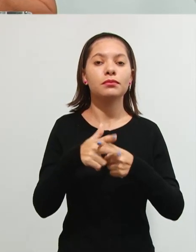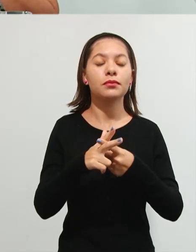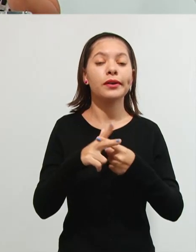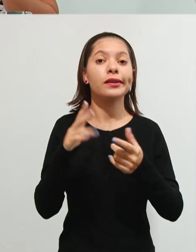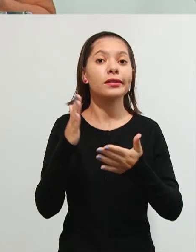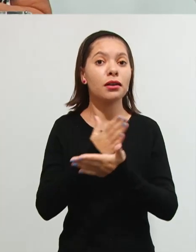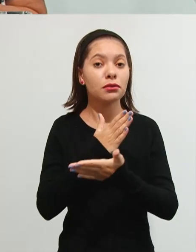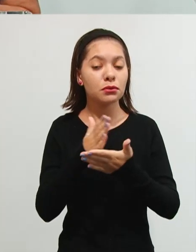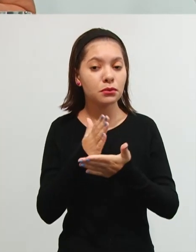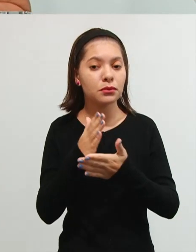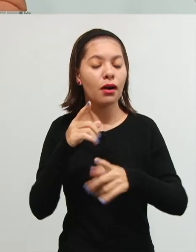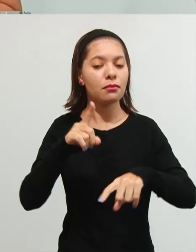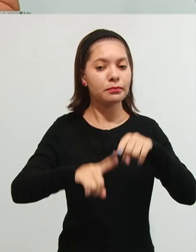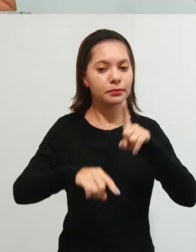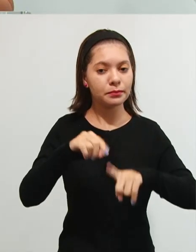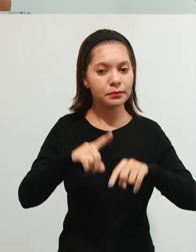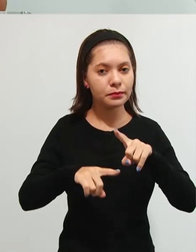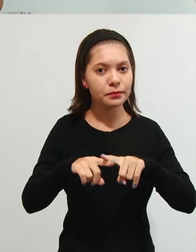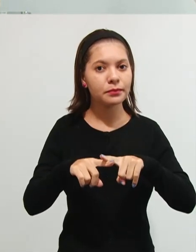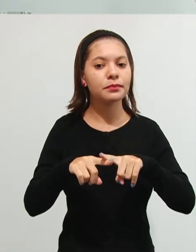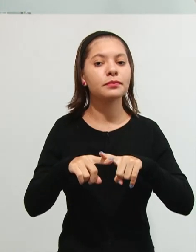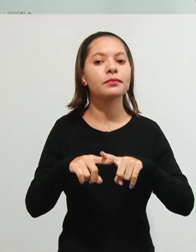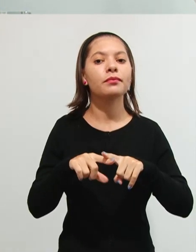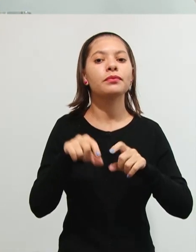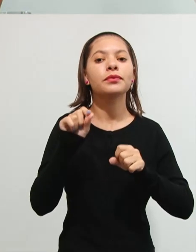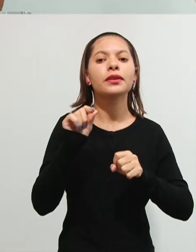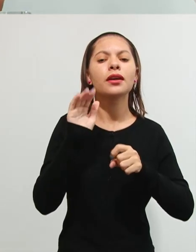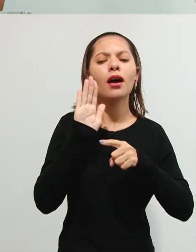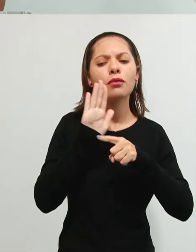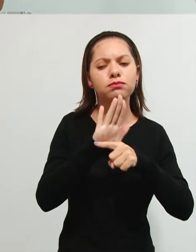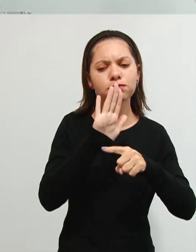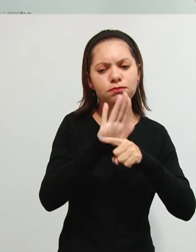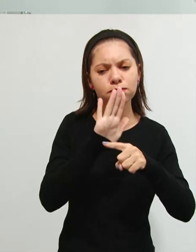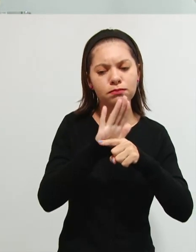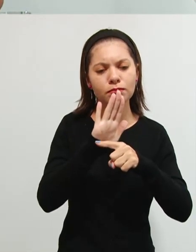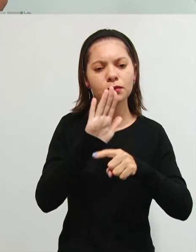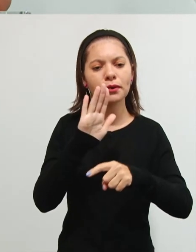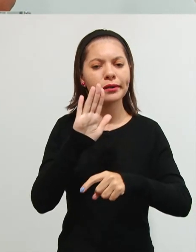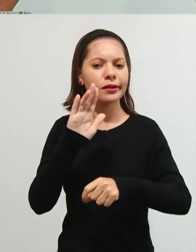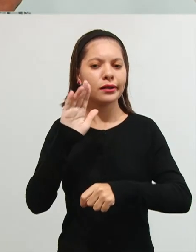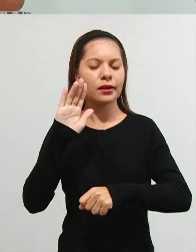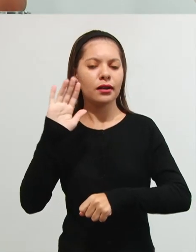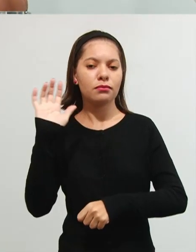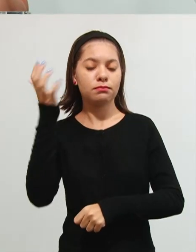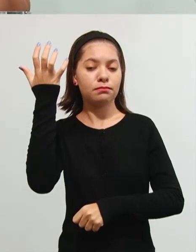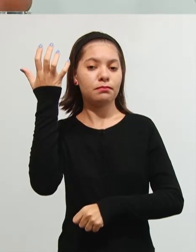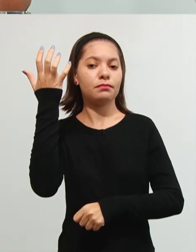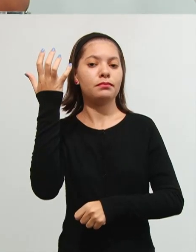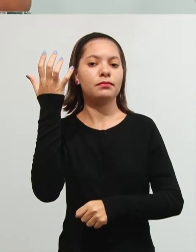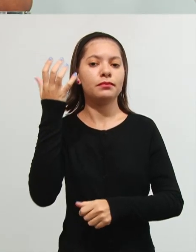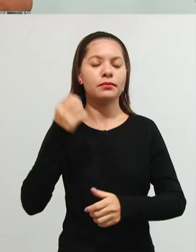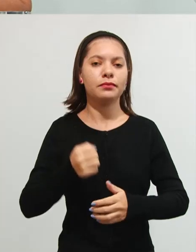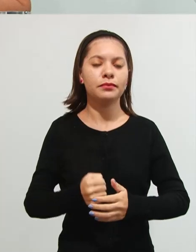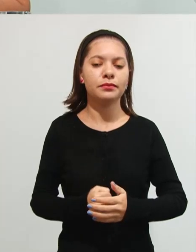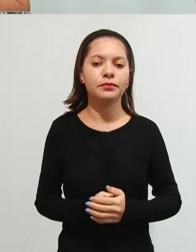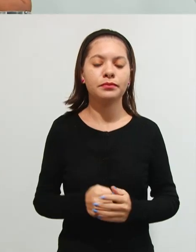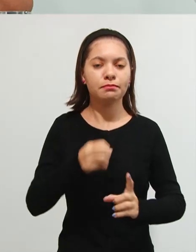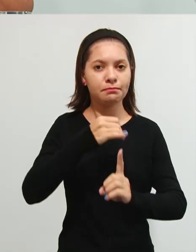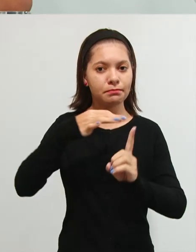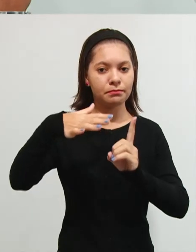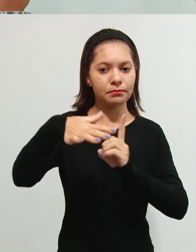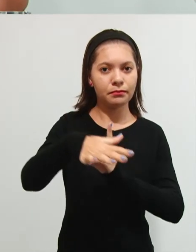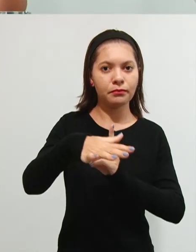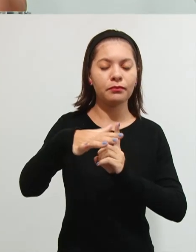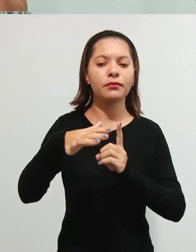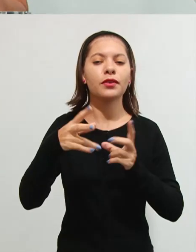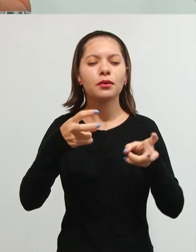alguns equipamentos que trouxessem uma solução para uma determinada demanda daquela sociedade.